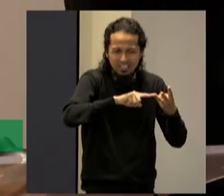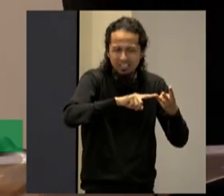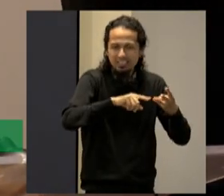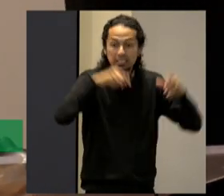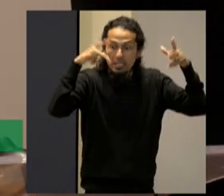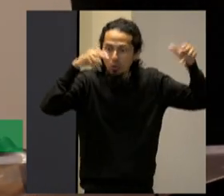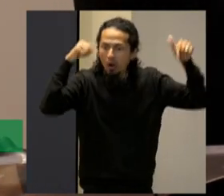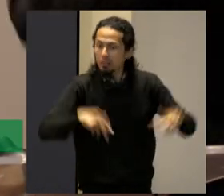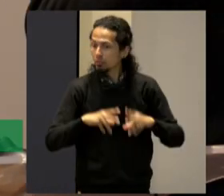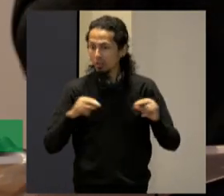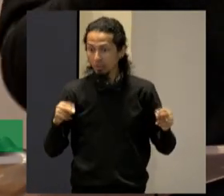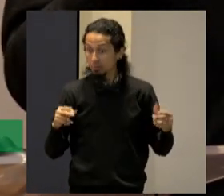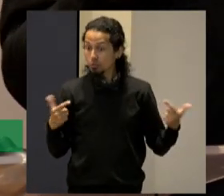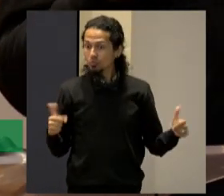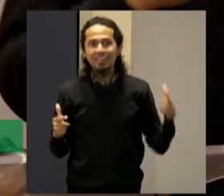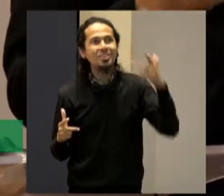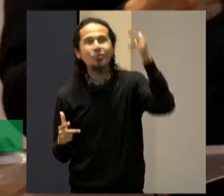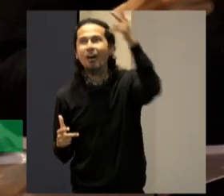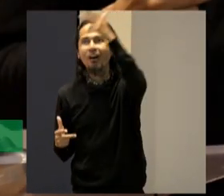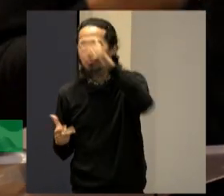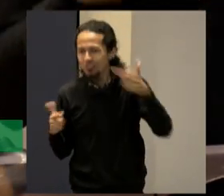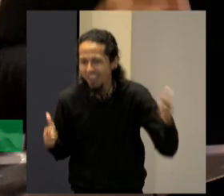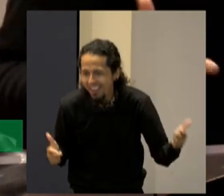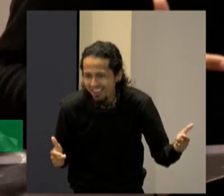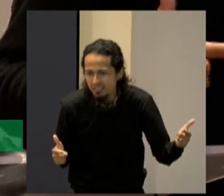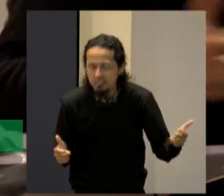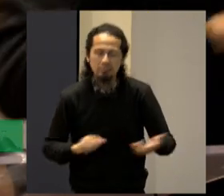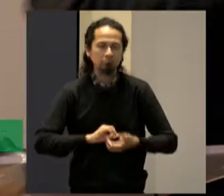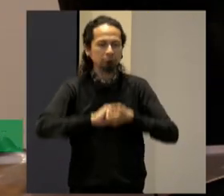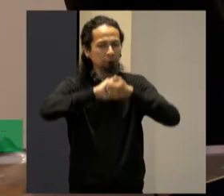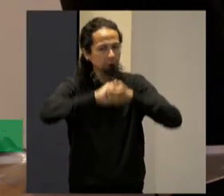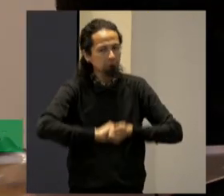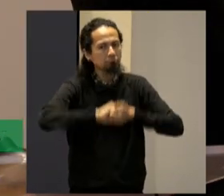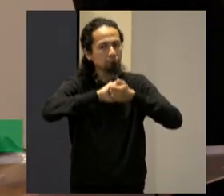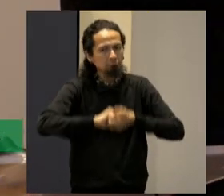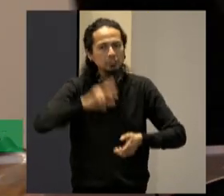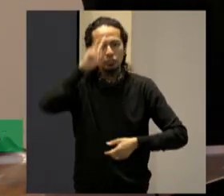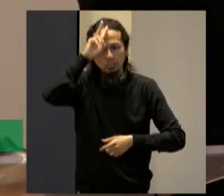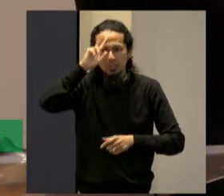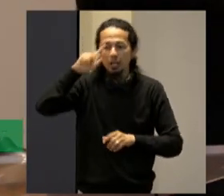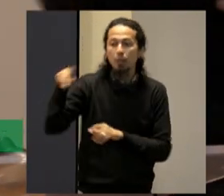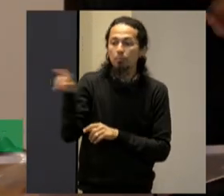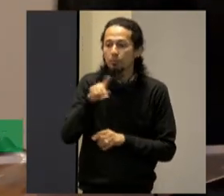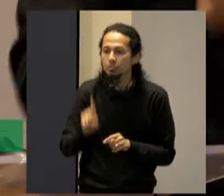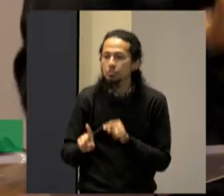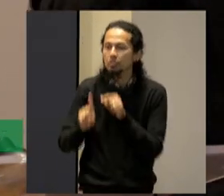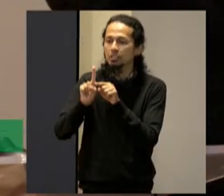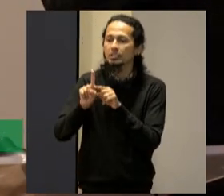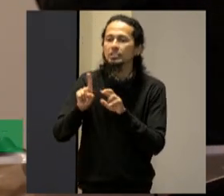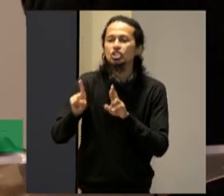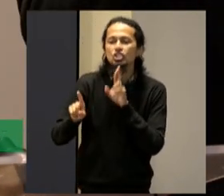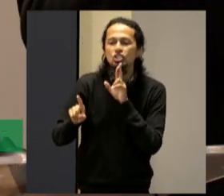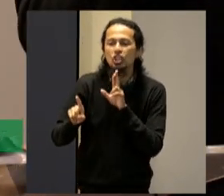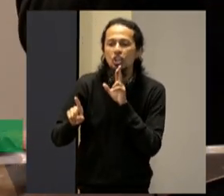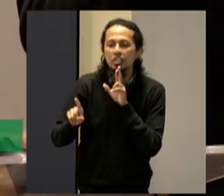Florianópolis. E eu saúdo essa trajetória e essa história na pessoa da professora Sônia